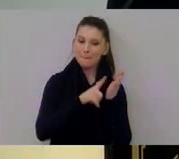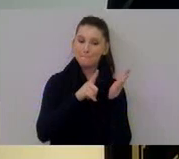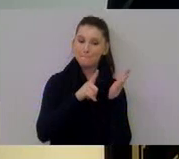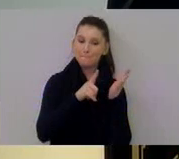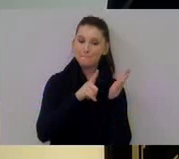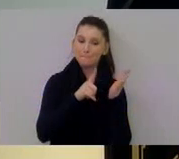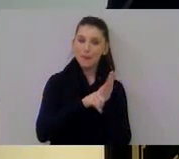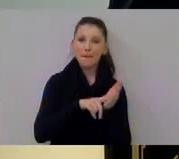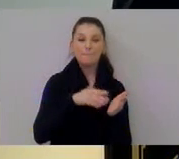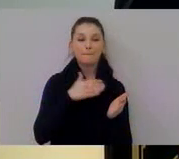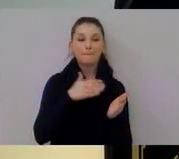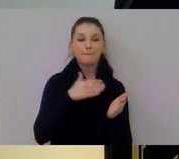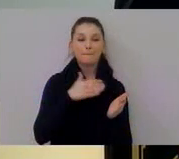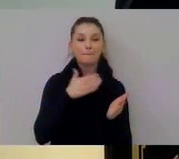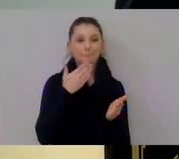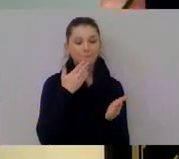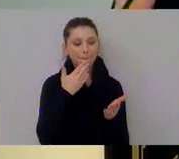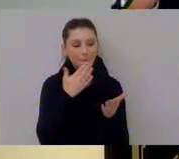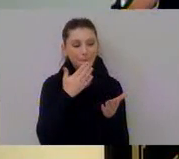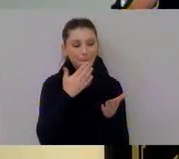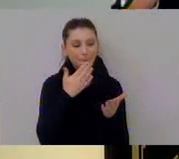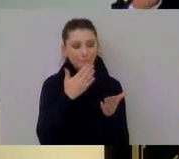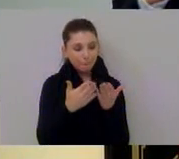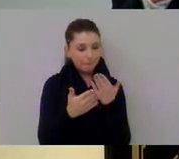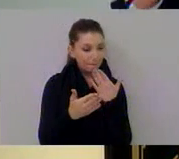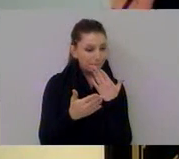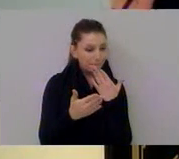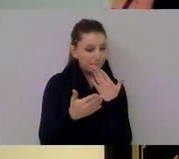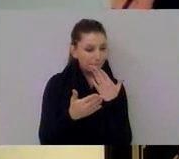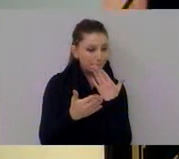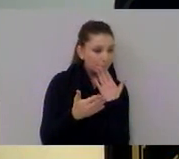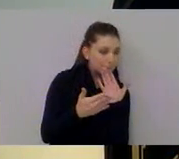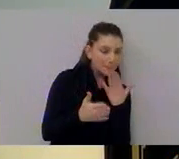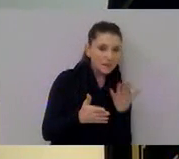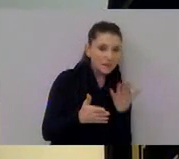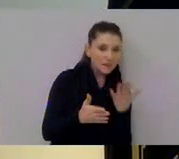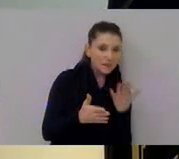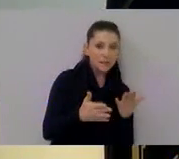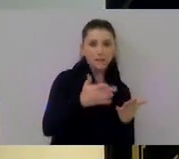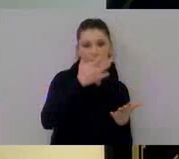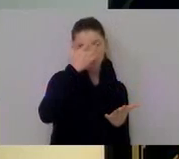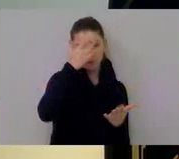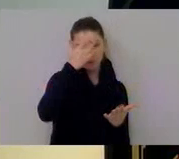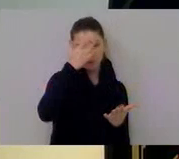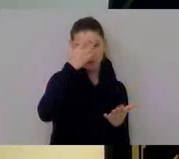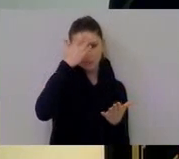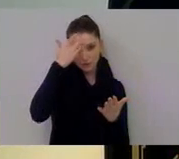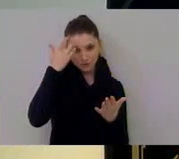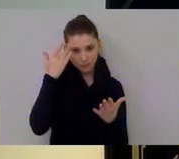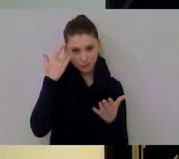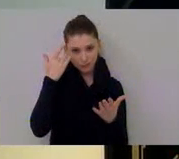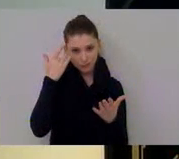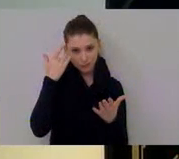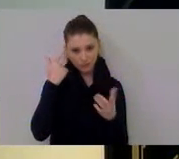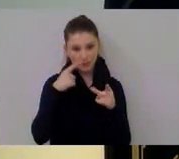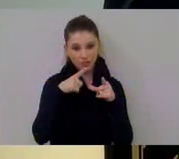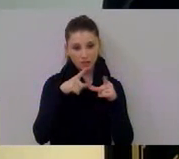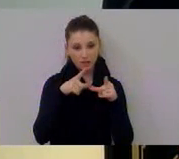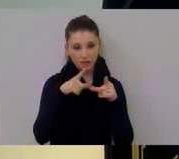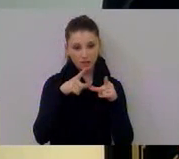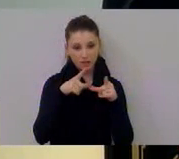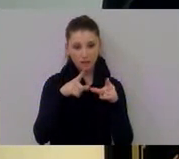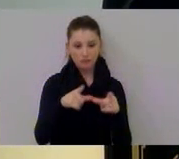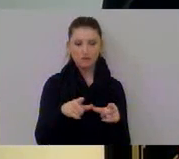indicações e requerimentos, no qual a gente faz todo